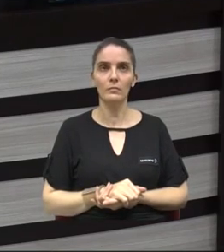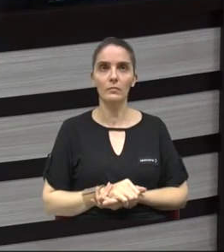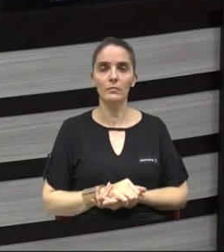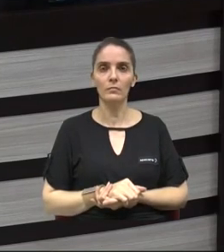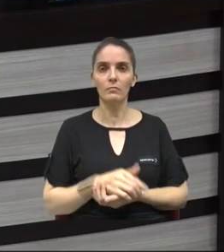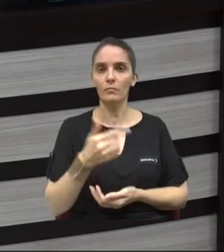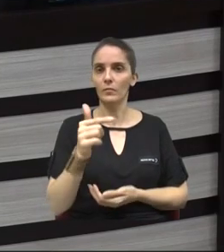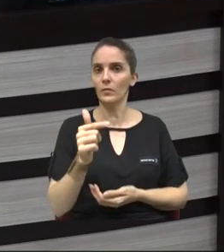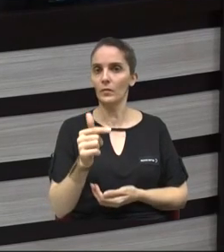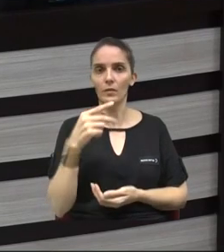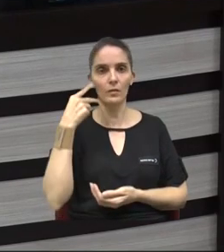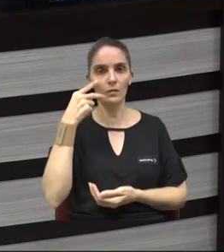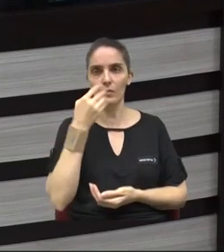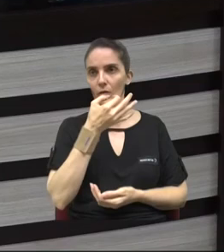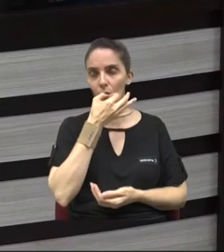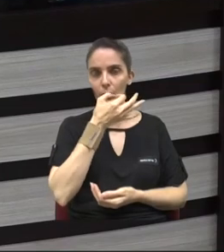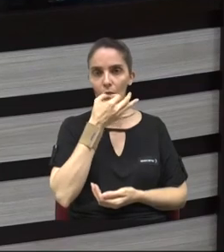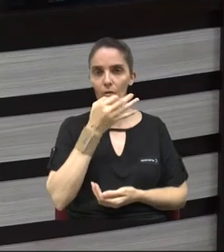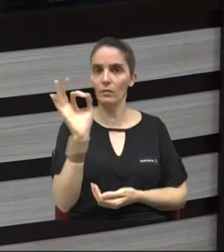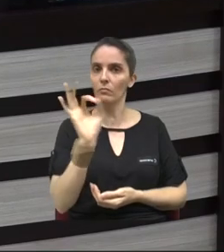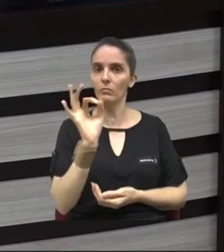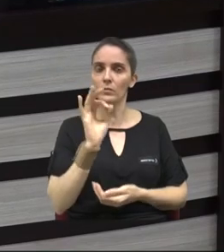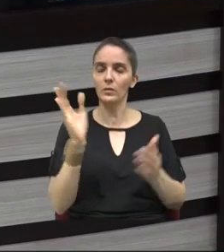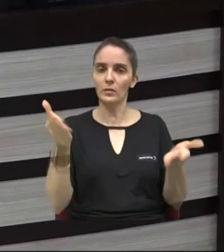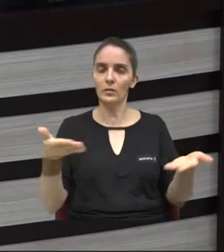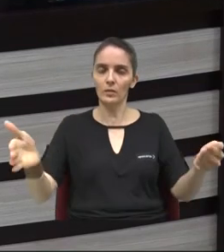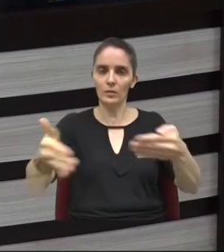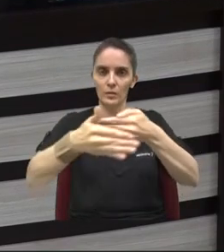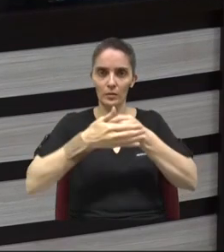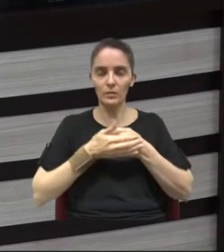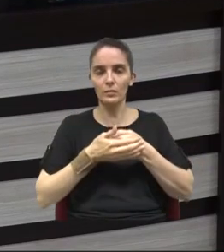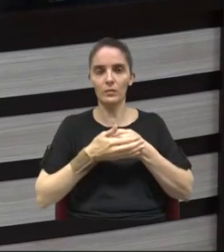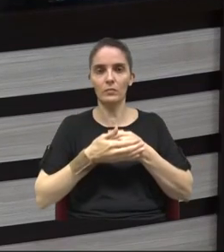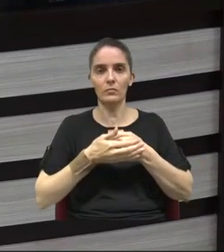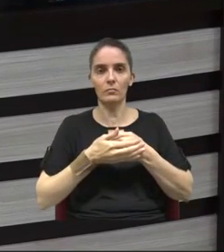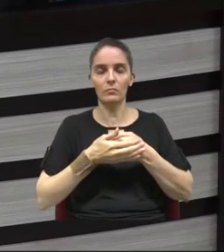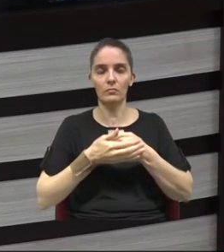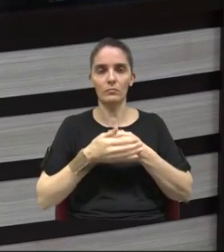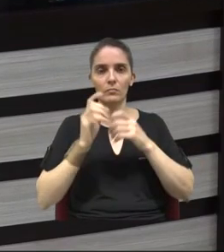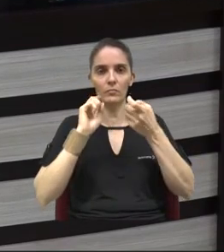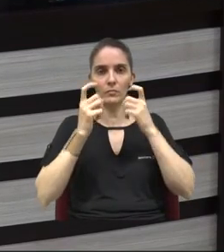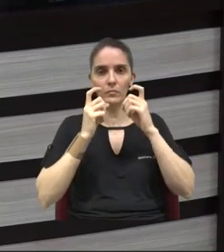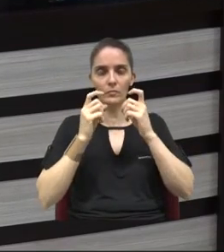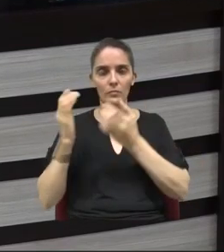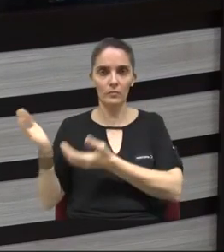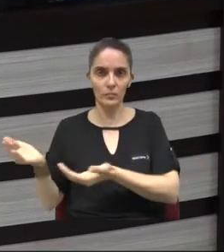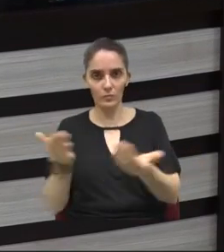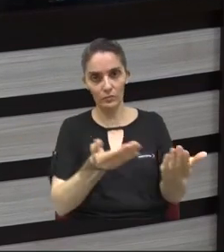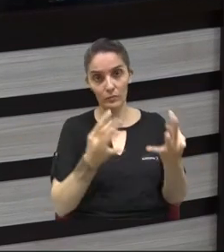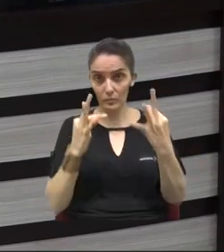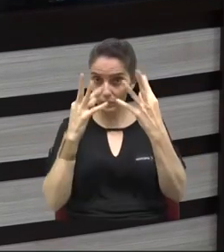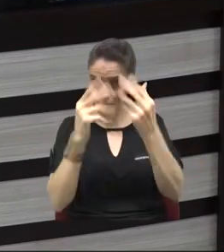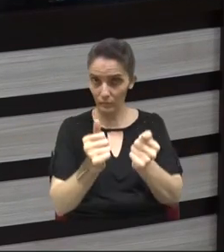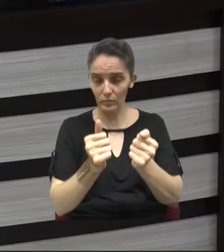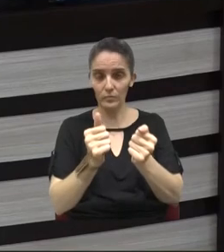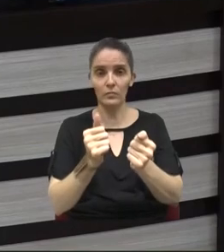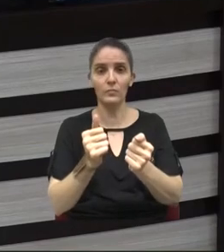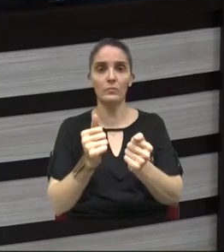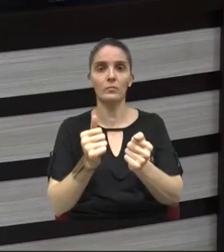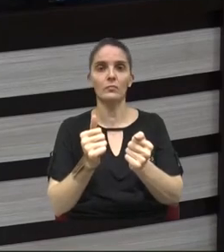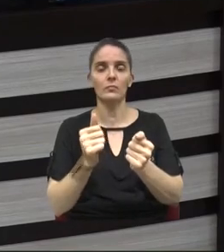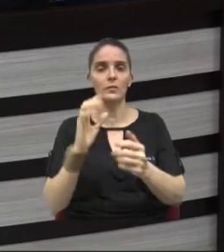Não havendo mais vereador que deseja usar a palavra, essa presidência encerra a presente sessão e convoca a todos para a sessão a